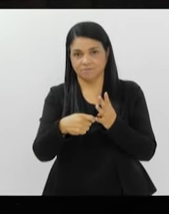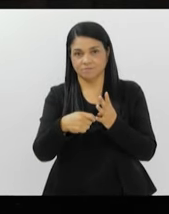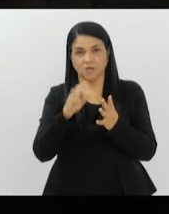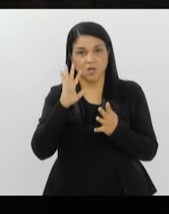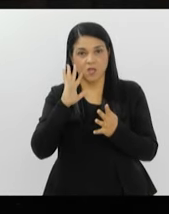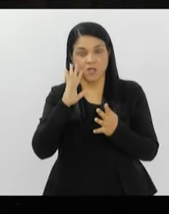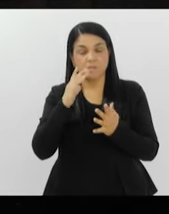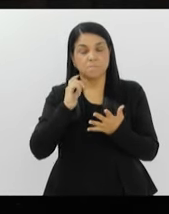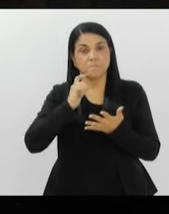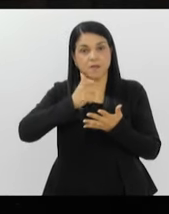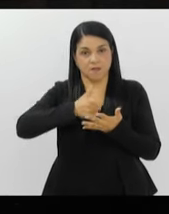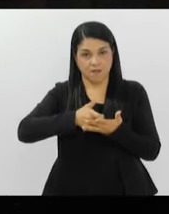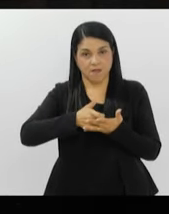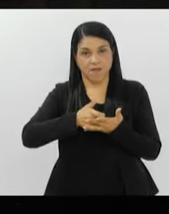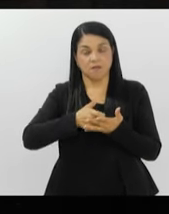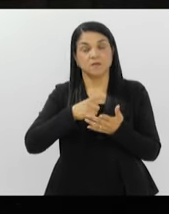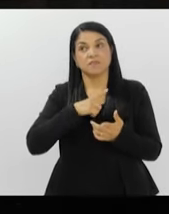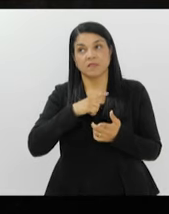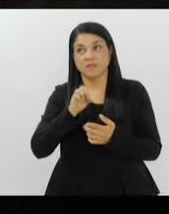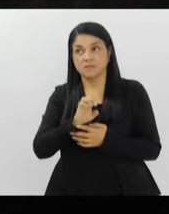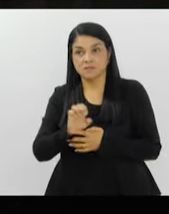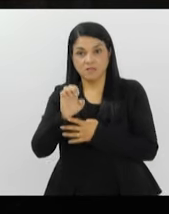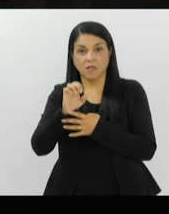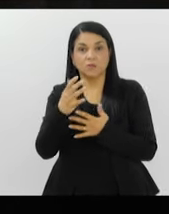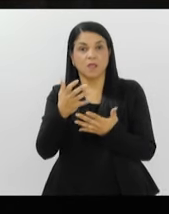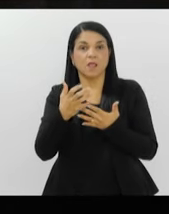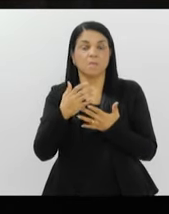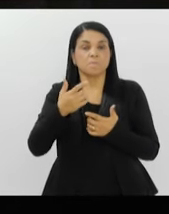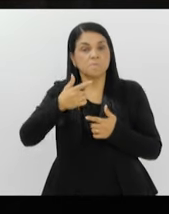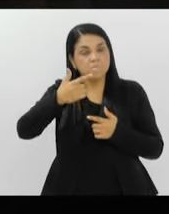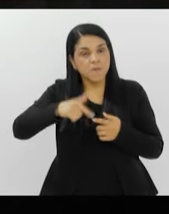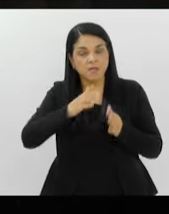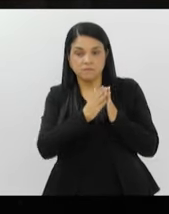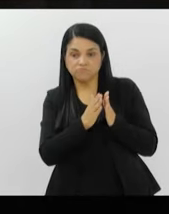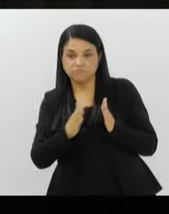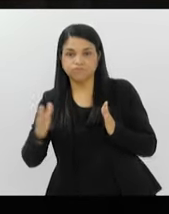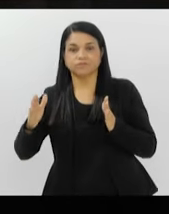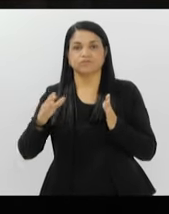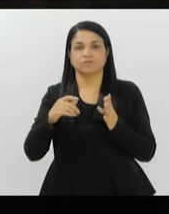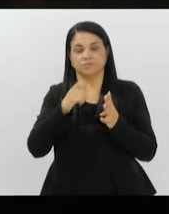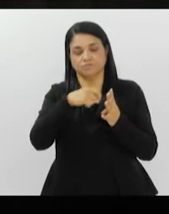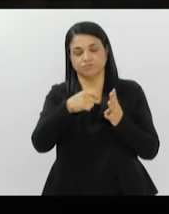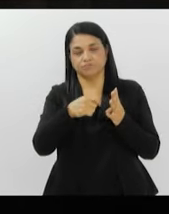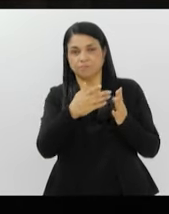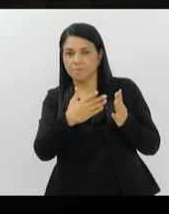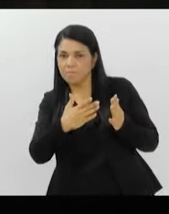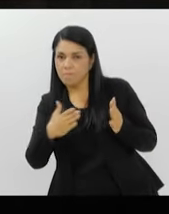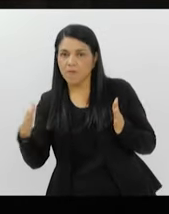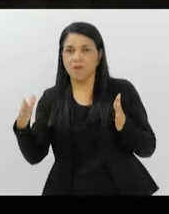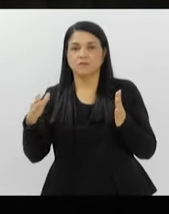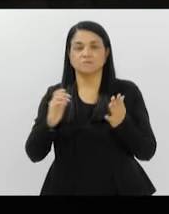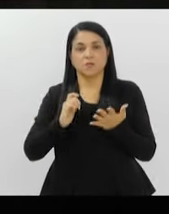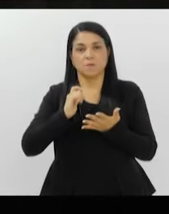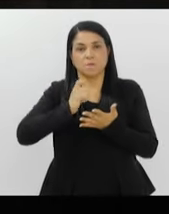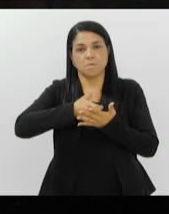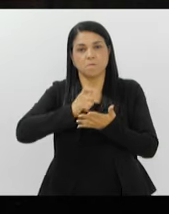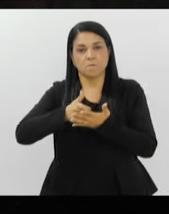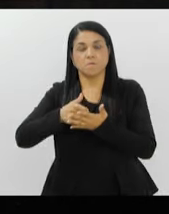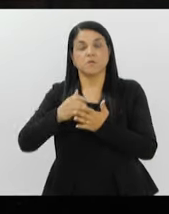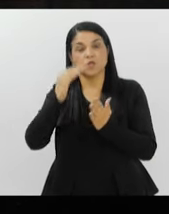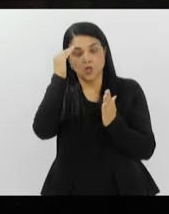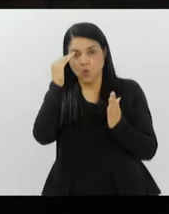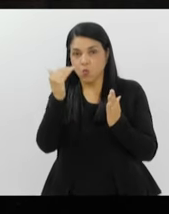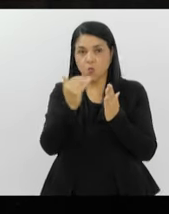estados estão querendo mais tempo para poder se preparar para fazer os pagamentos e cumprir O Rol de exigências